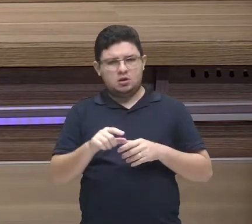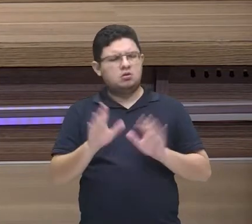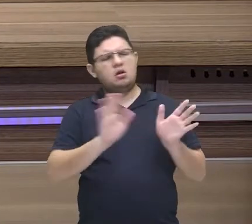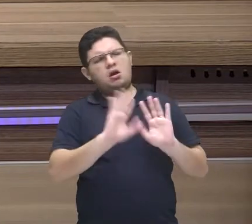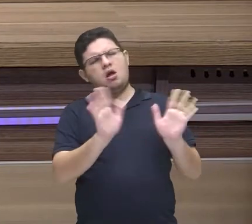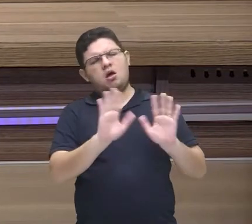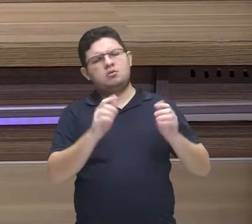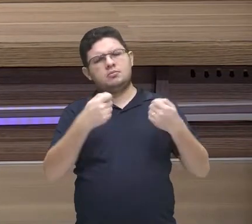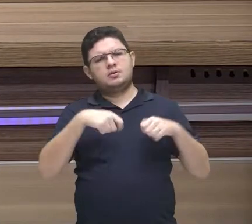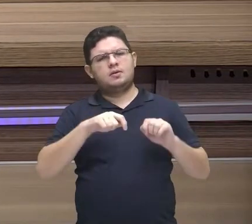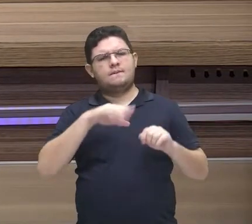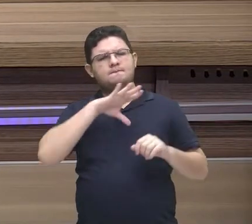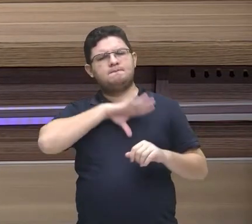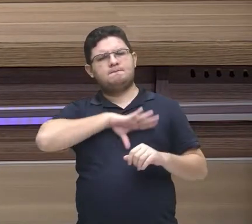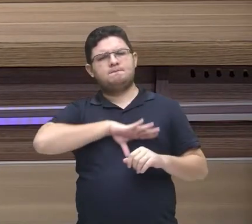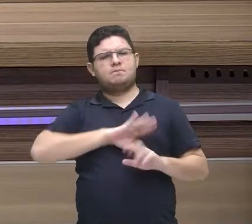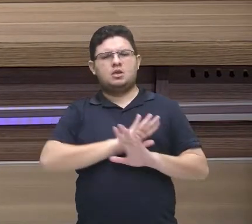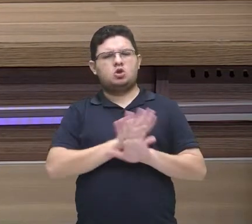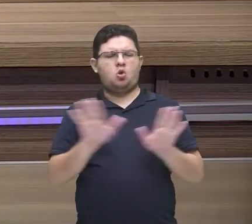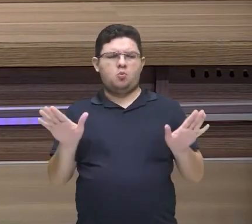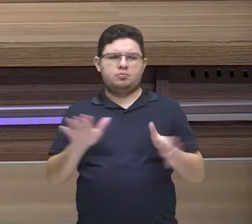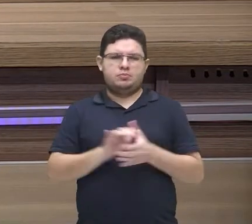eu menstruei.